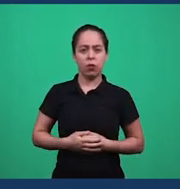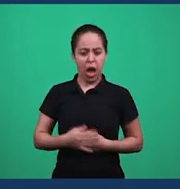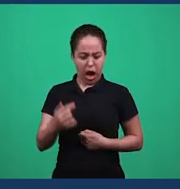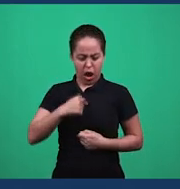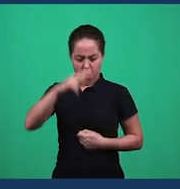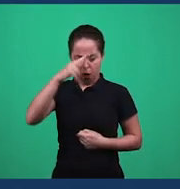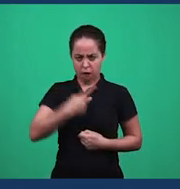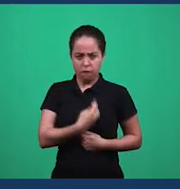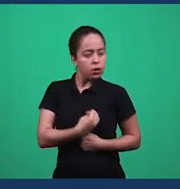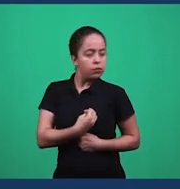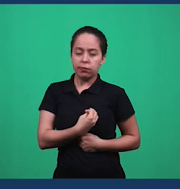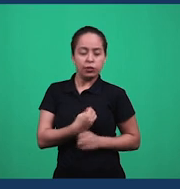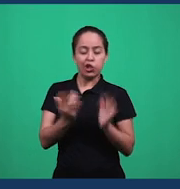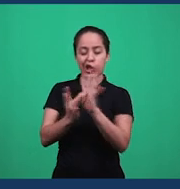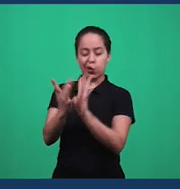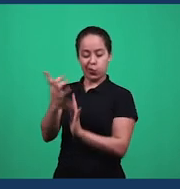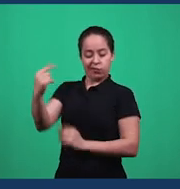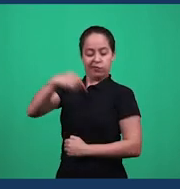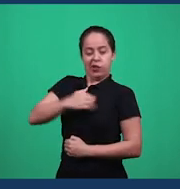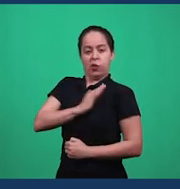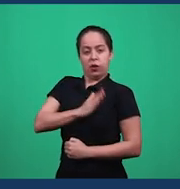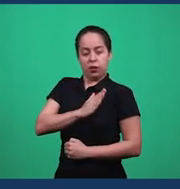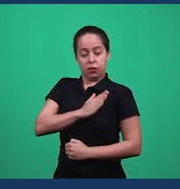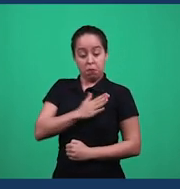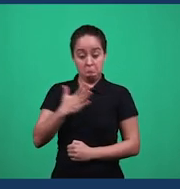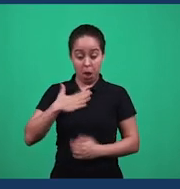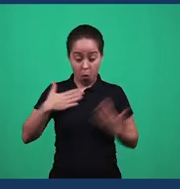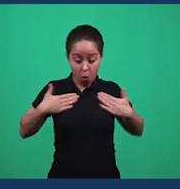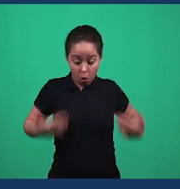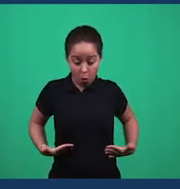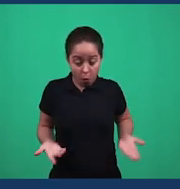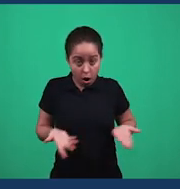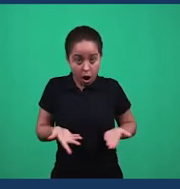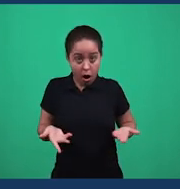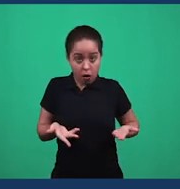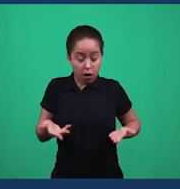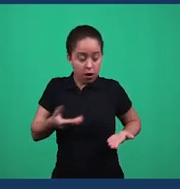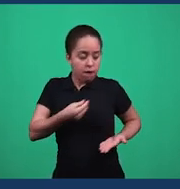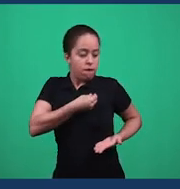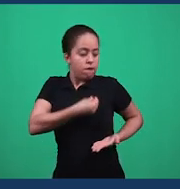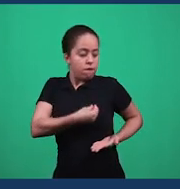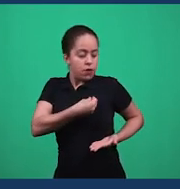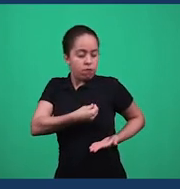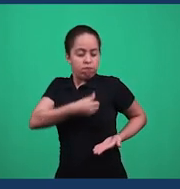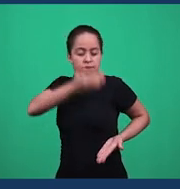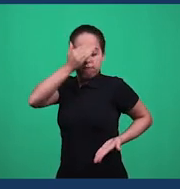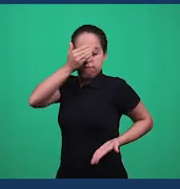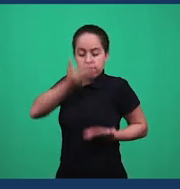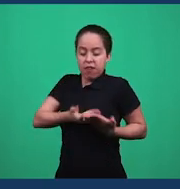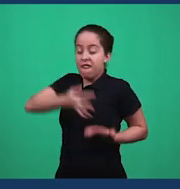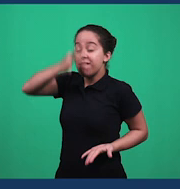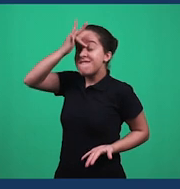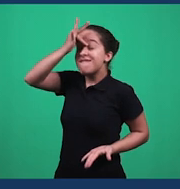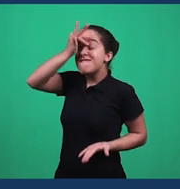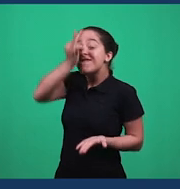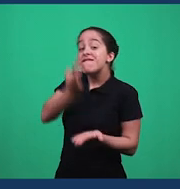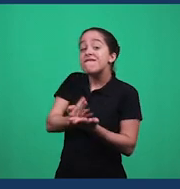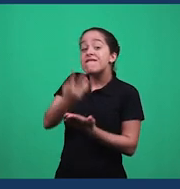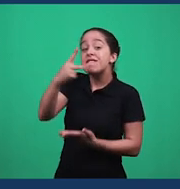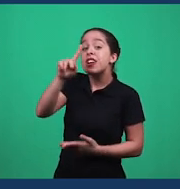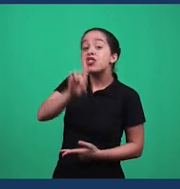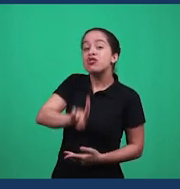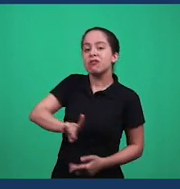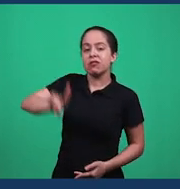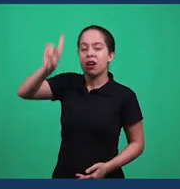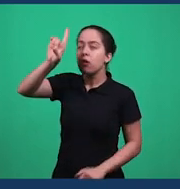mim. E a vida que agora vivo na carne, vivo-a na fé do Filho de Deus, o qual me